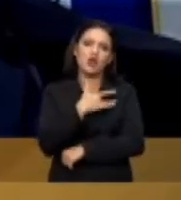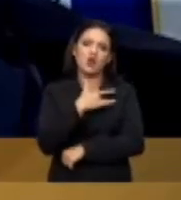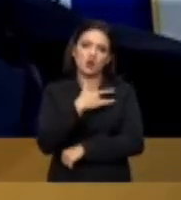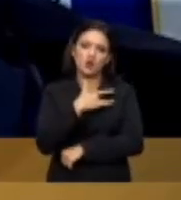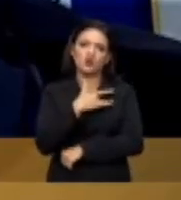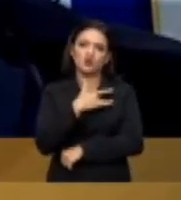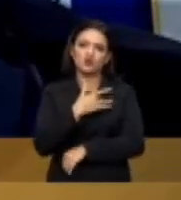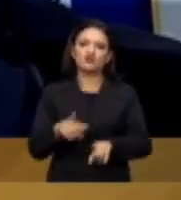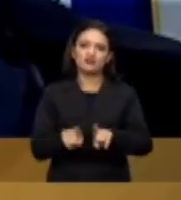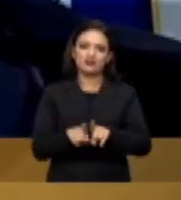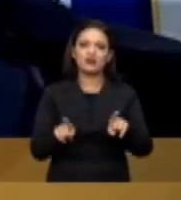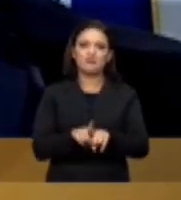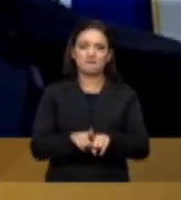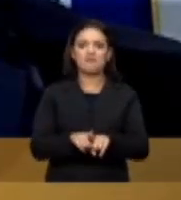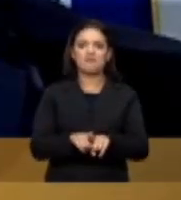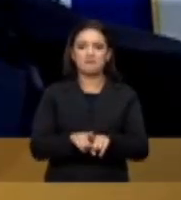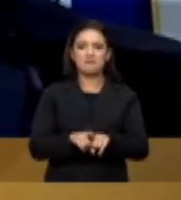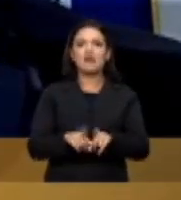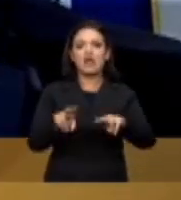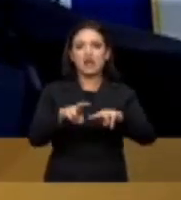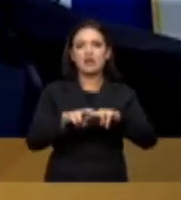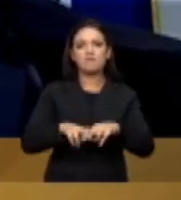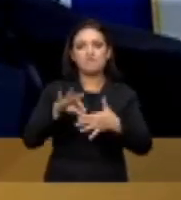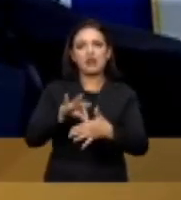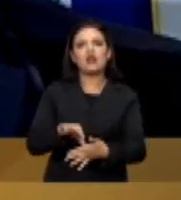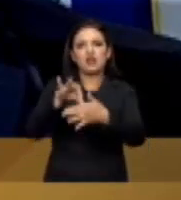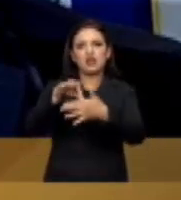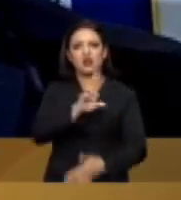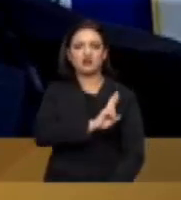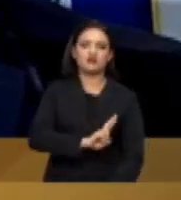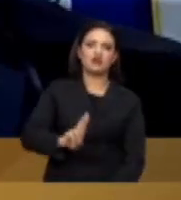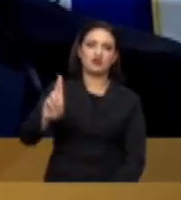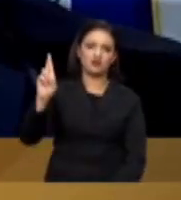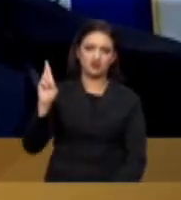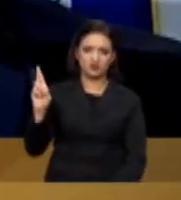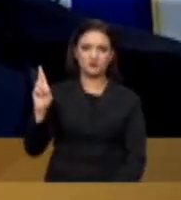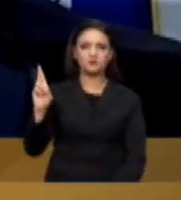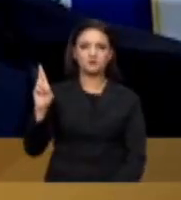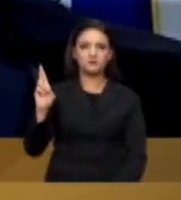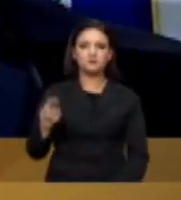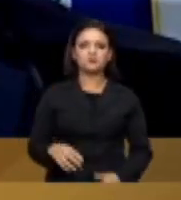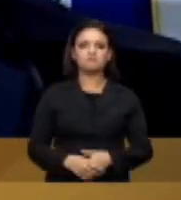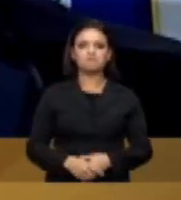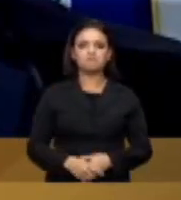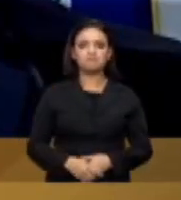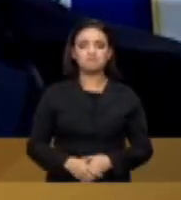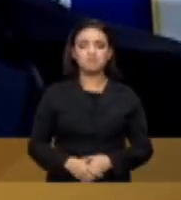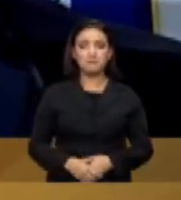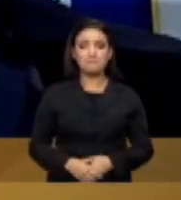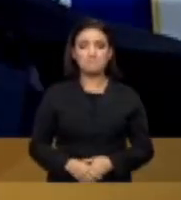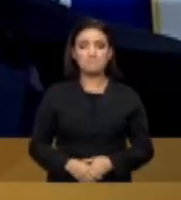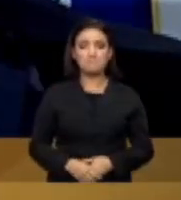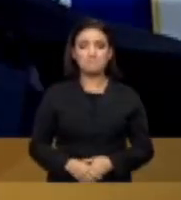produzido pelas autoridades eclesiásticas e, mais abrangentemente ditas, religiosas. Onde não há o Estado e